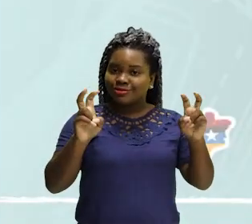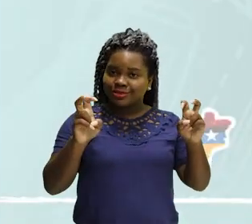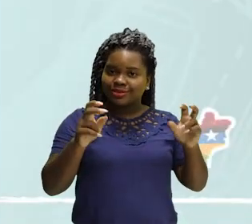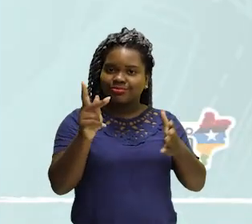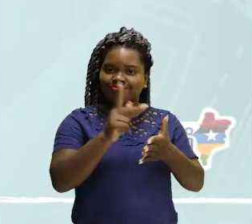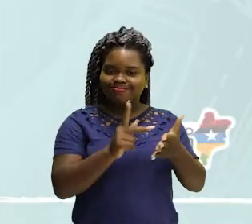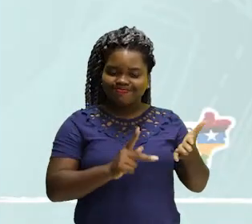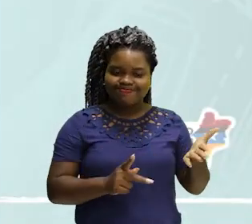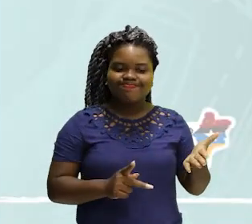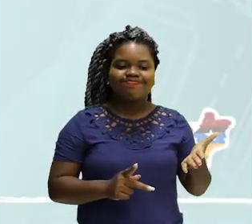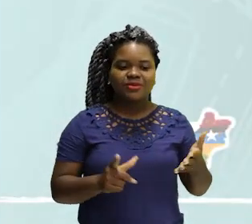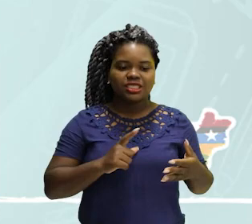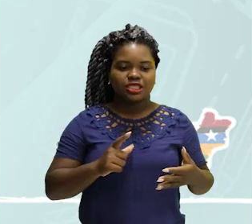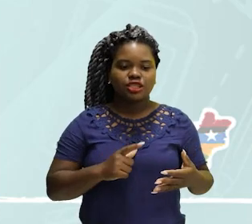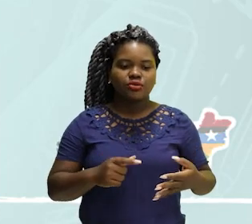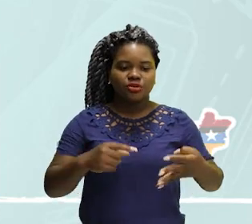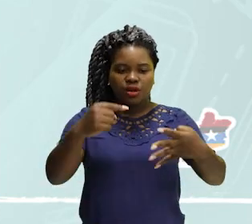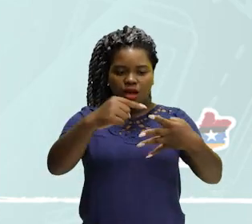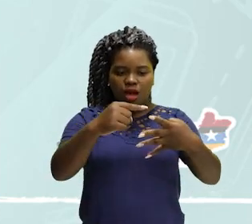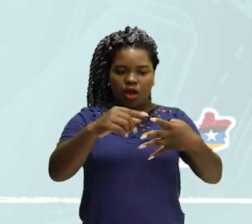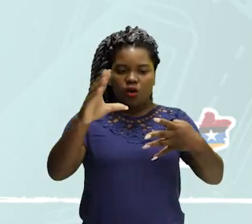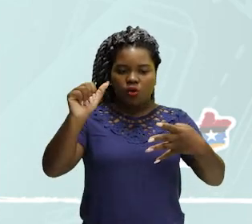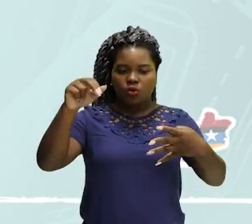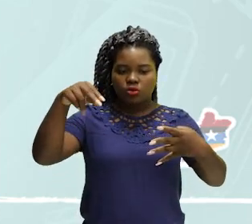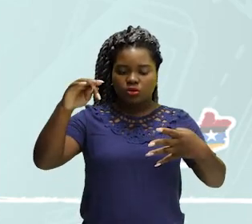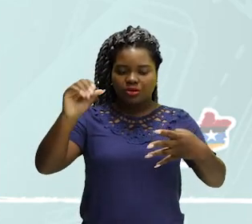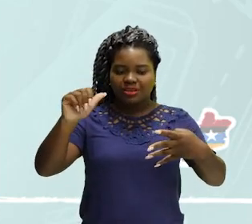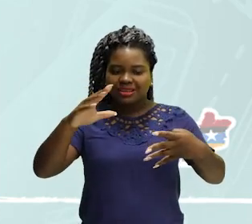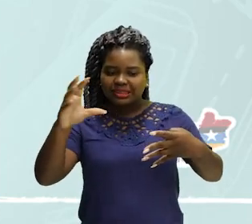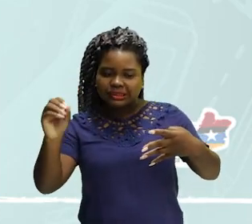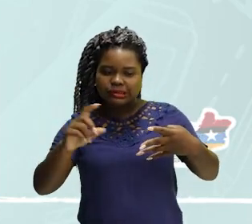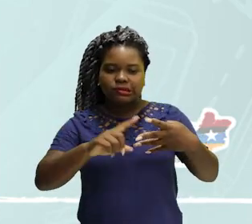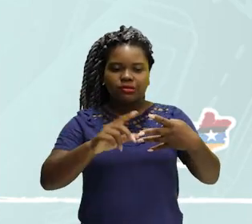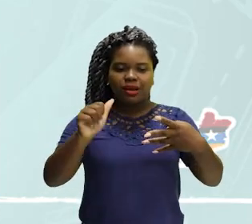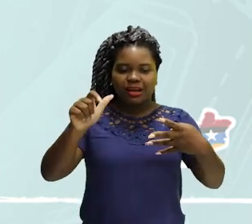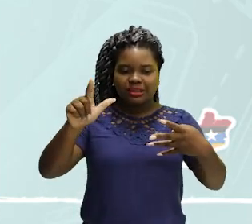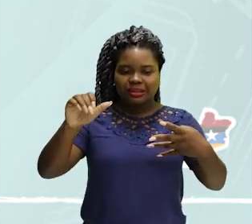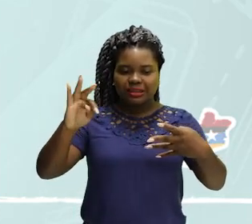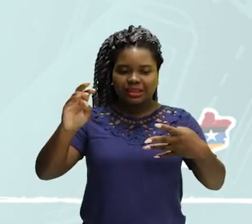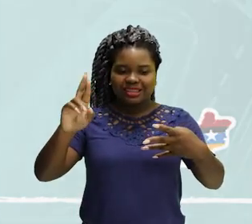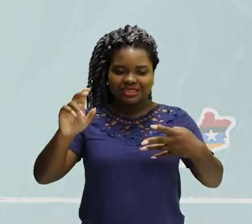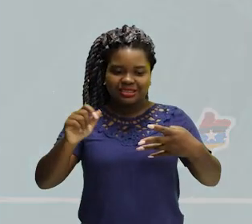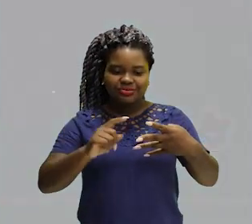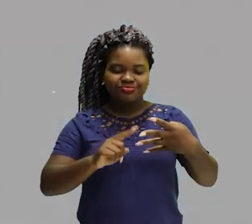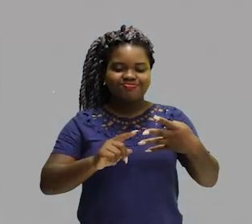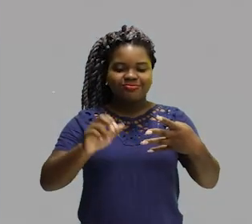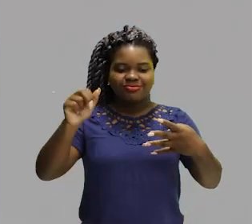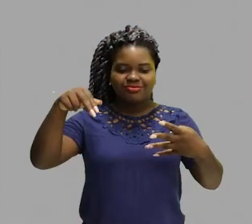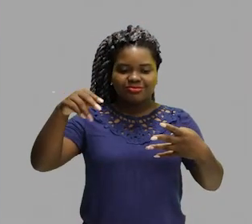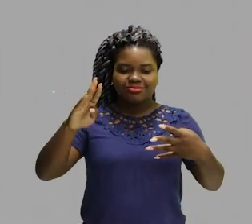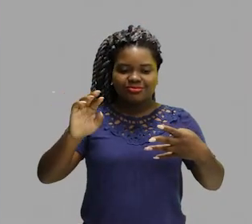Já falei: conotação, aliteração, ambiguidades e jogo de palavras.